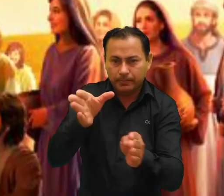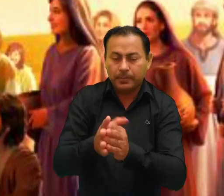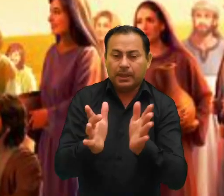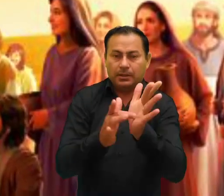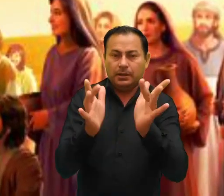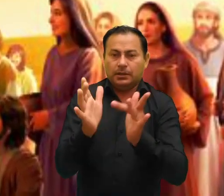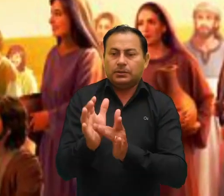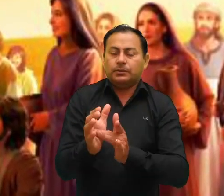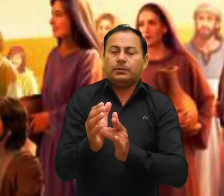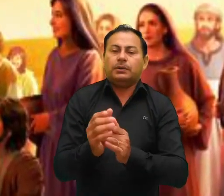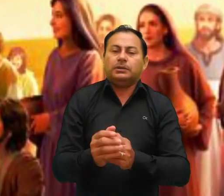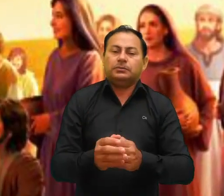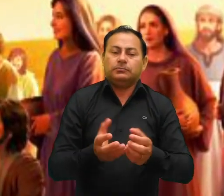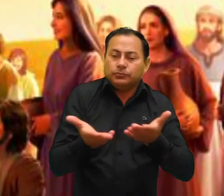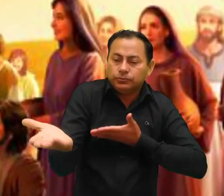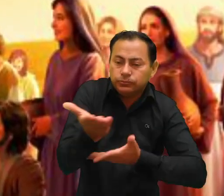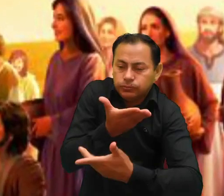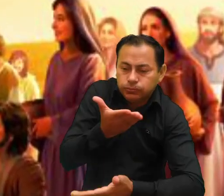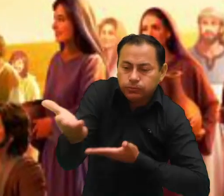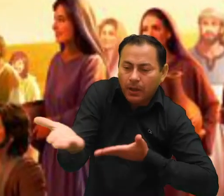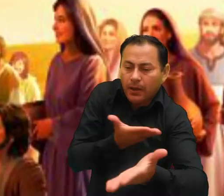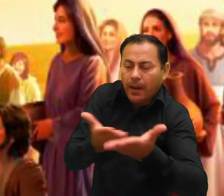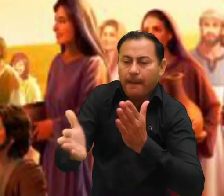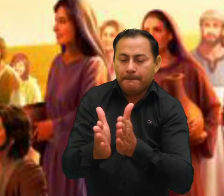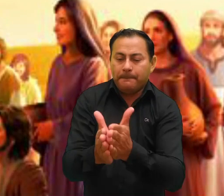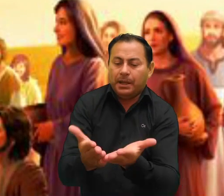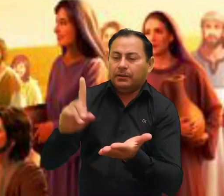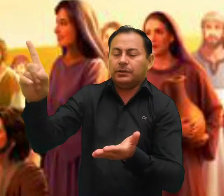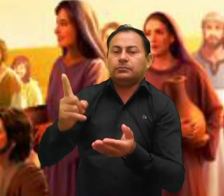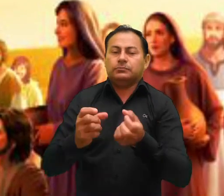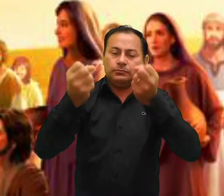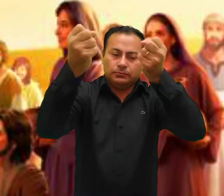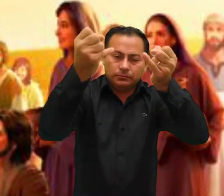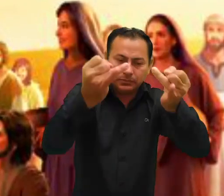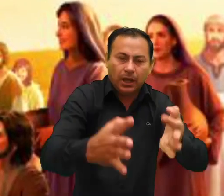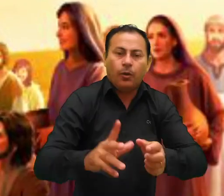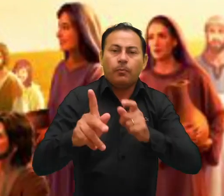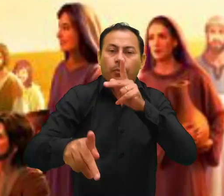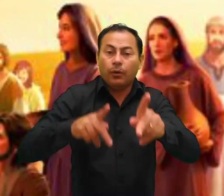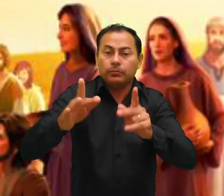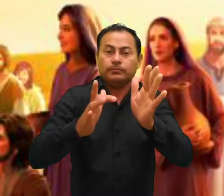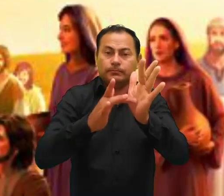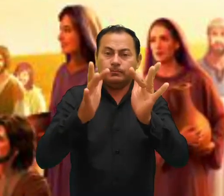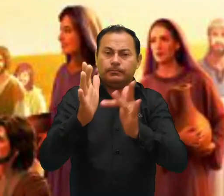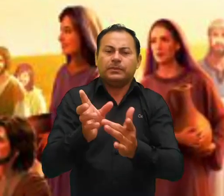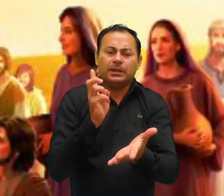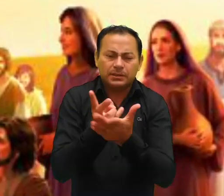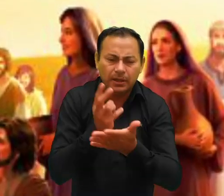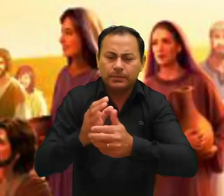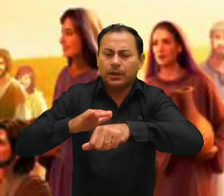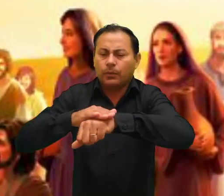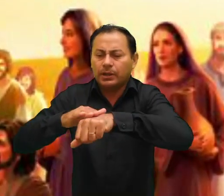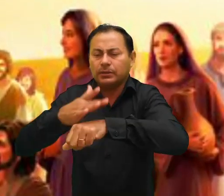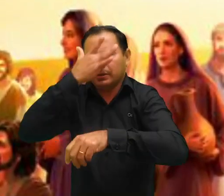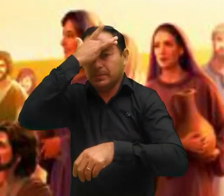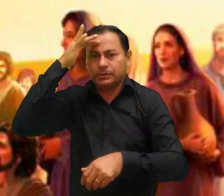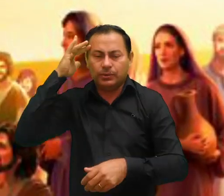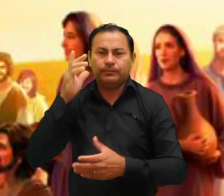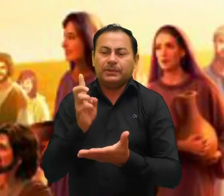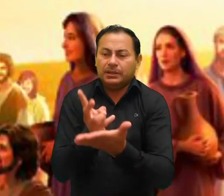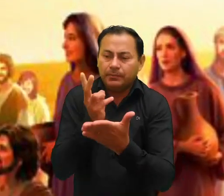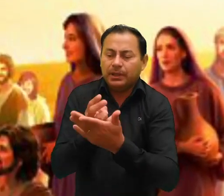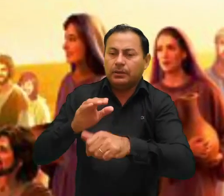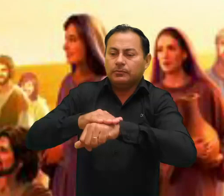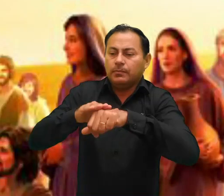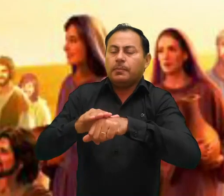aqui, uma vez que Jesus compartilhava a palavra de Deus e sua aplicação com o povo. Jesus estava sempre conversando com alguém.